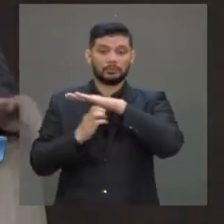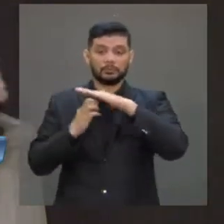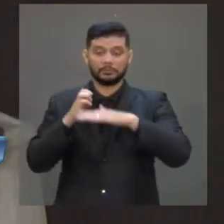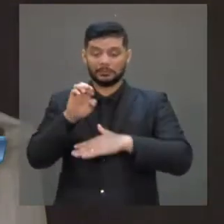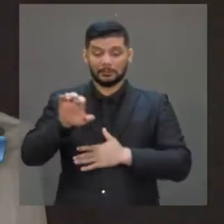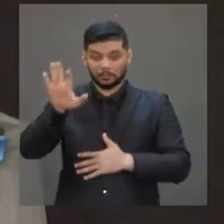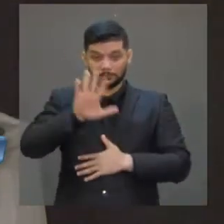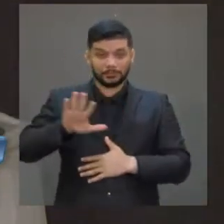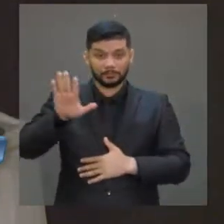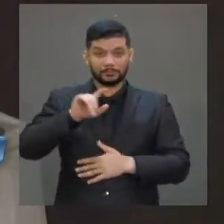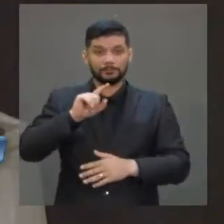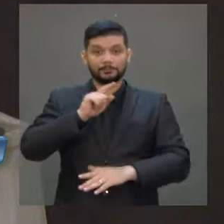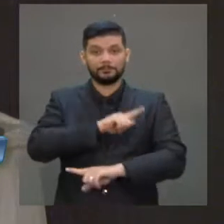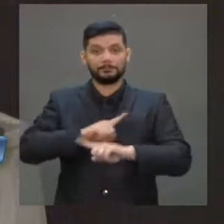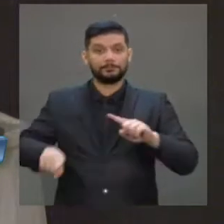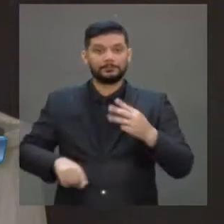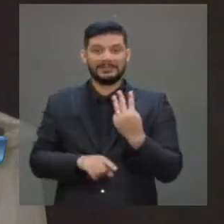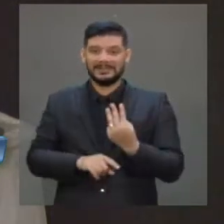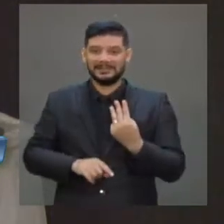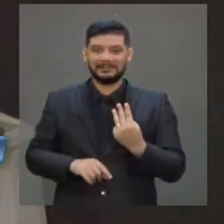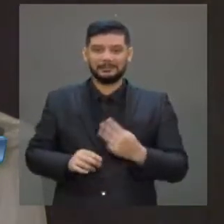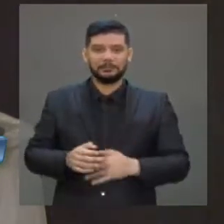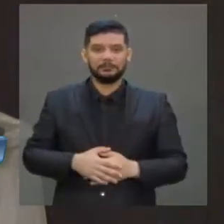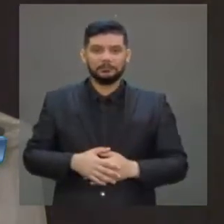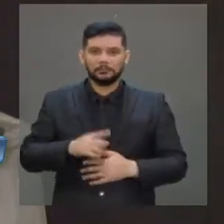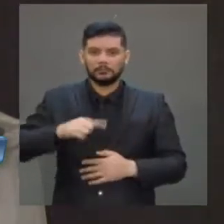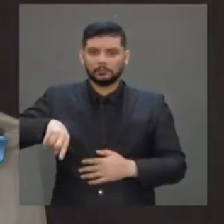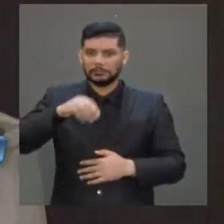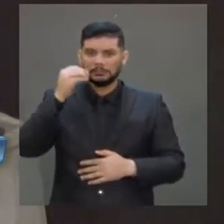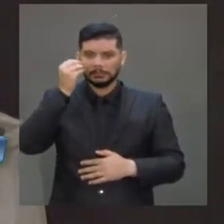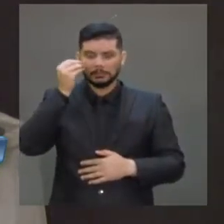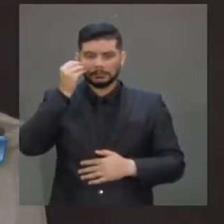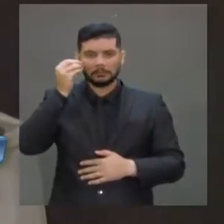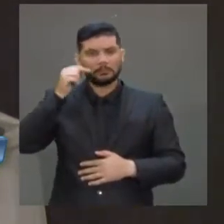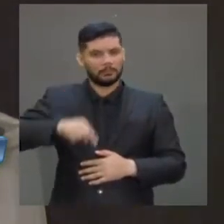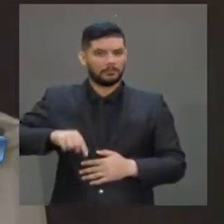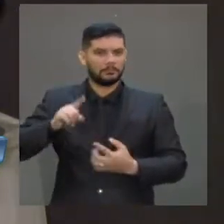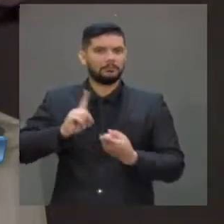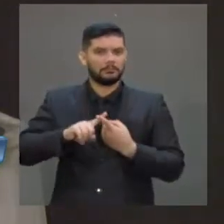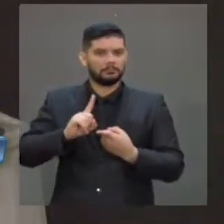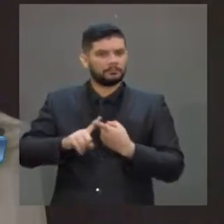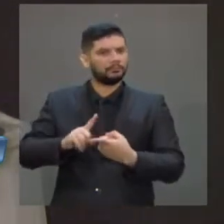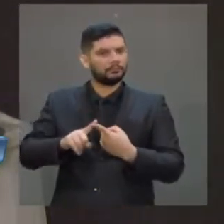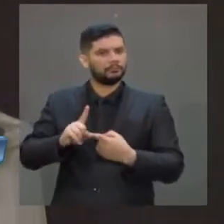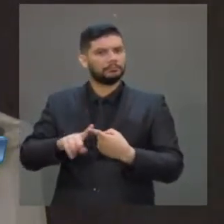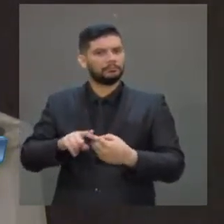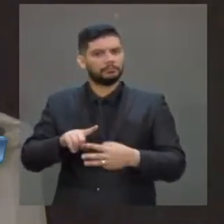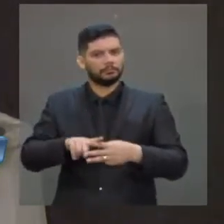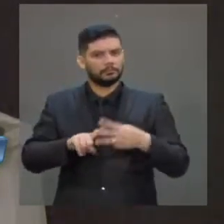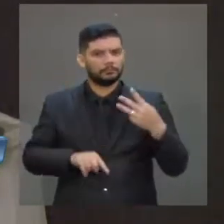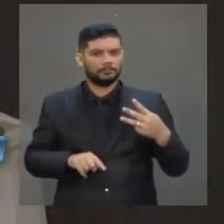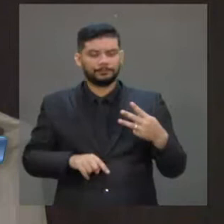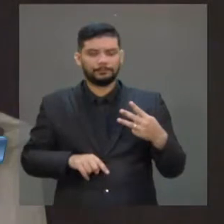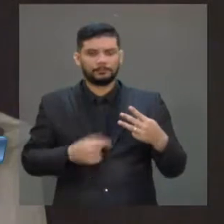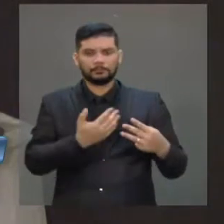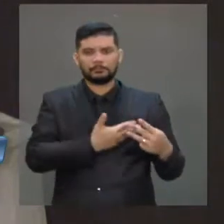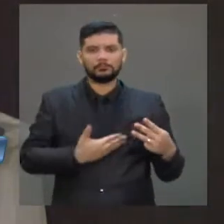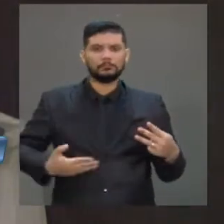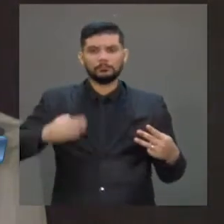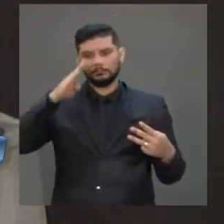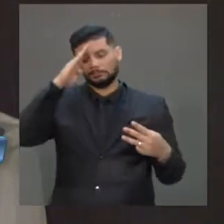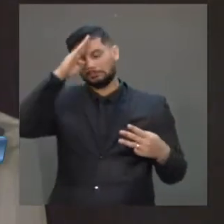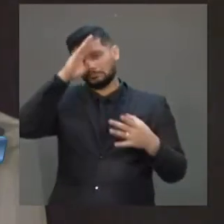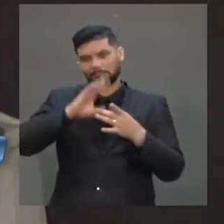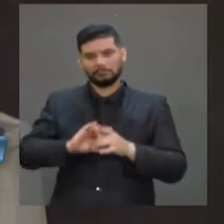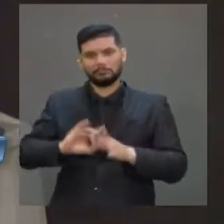neonicotinoides, e é o que nós estamos tentando fazer aqui. 3 neonicotinoides que foram liberados no Brasil